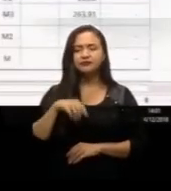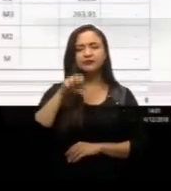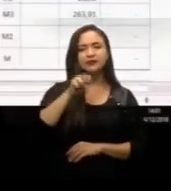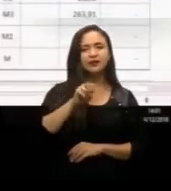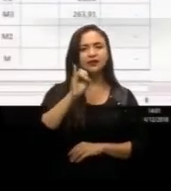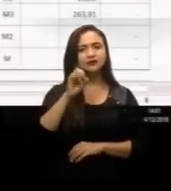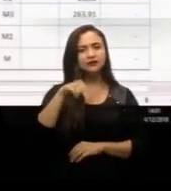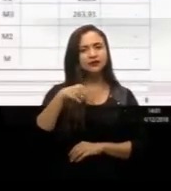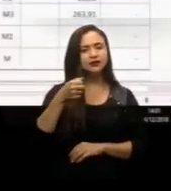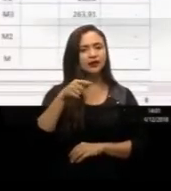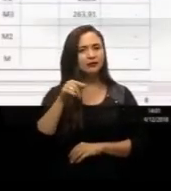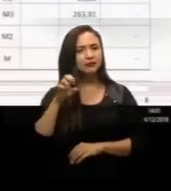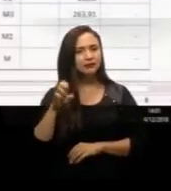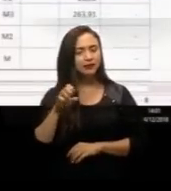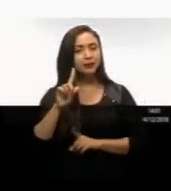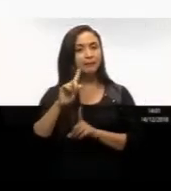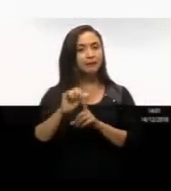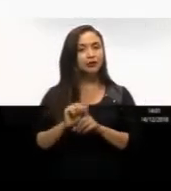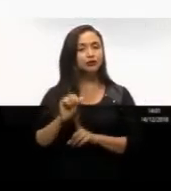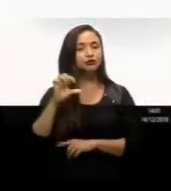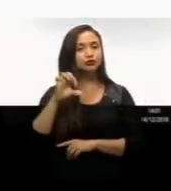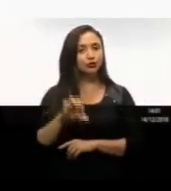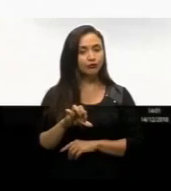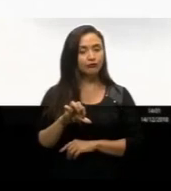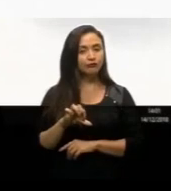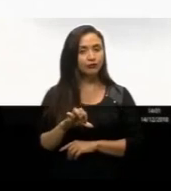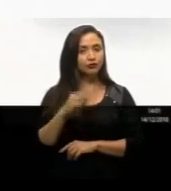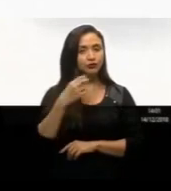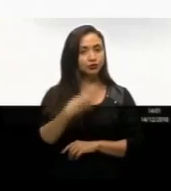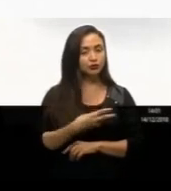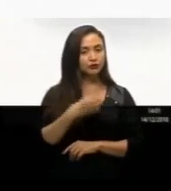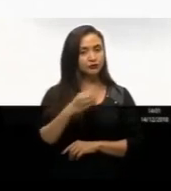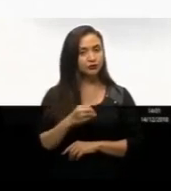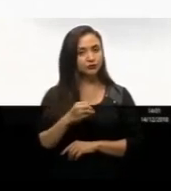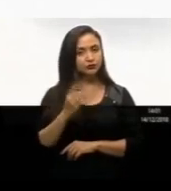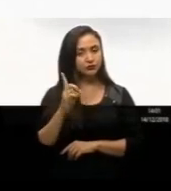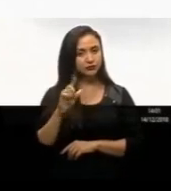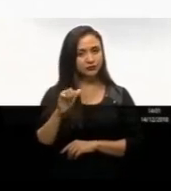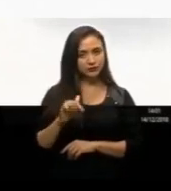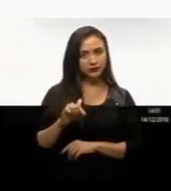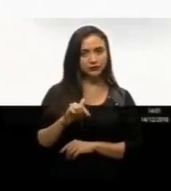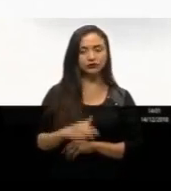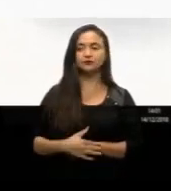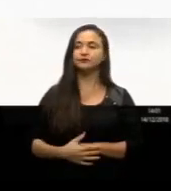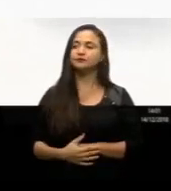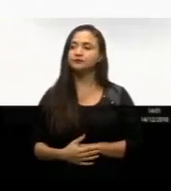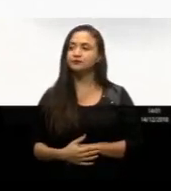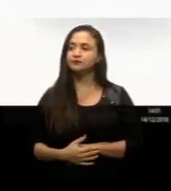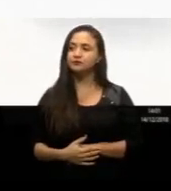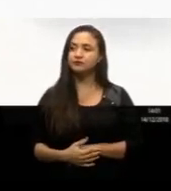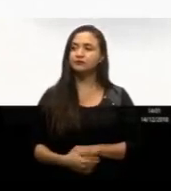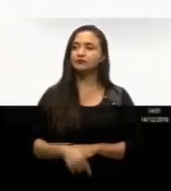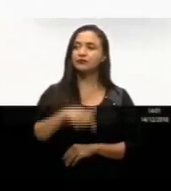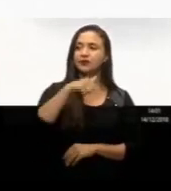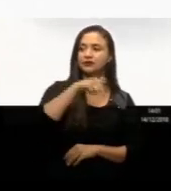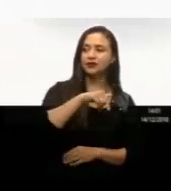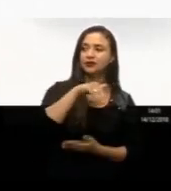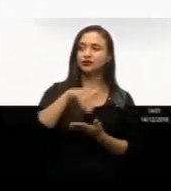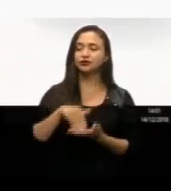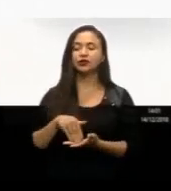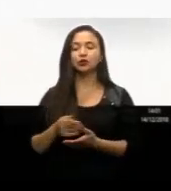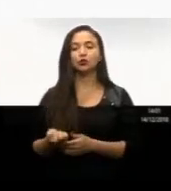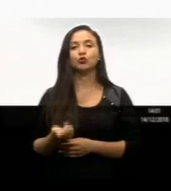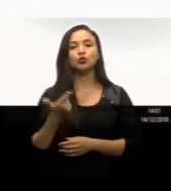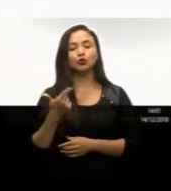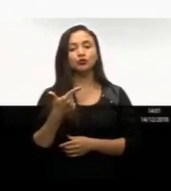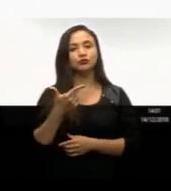Sinap do mês 9 de 2017. Então vamos lá. Aqui ó, 7/12 de